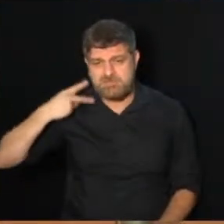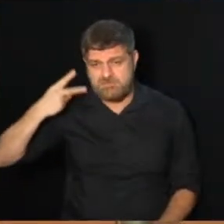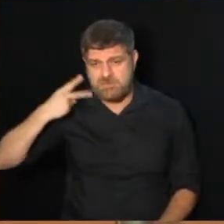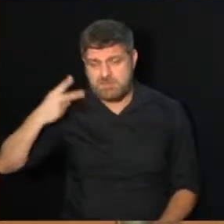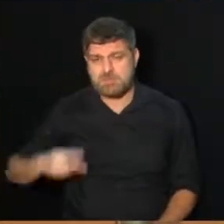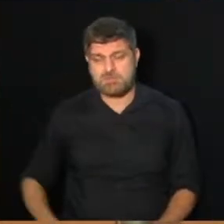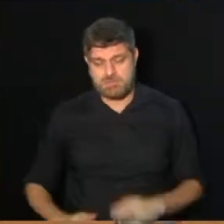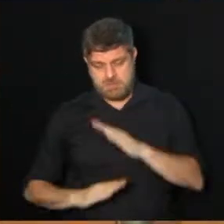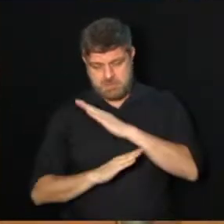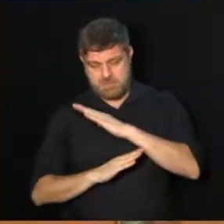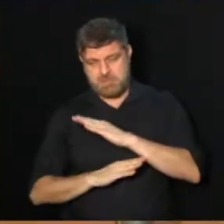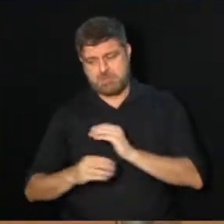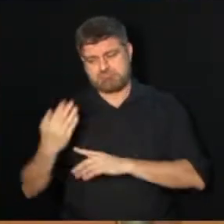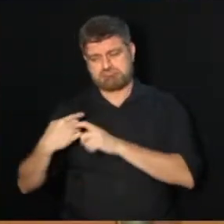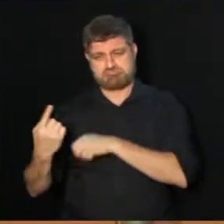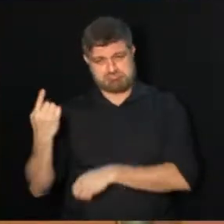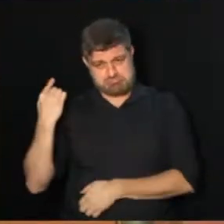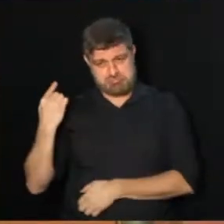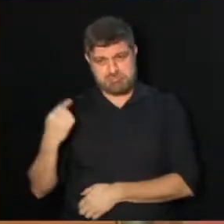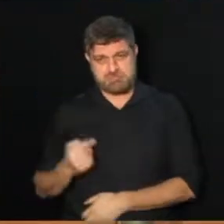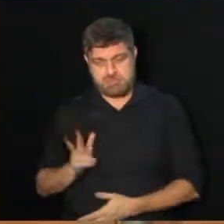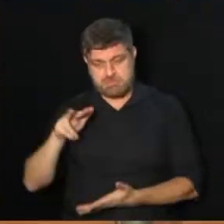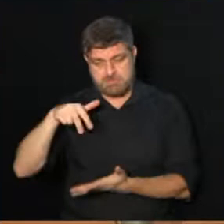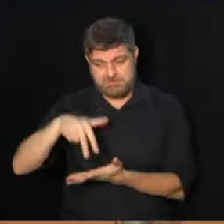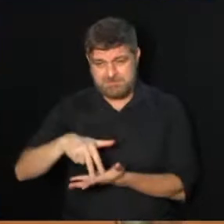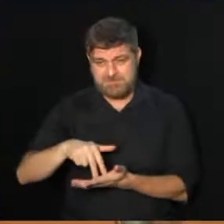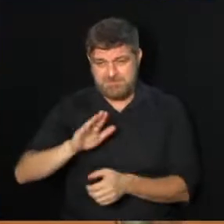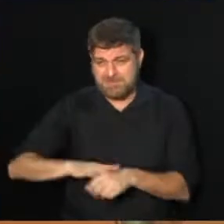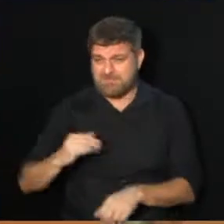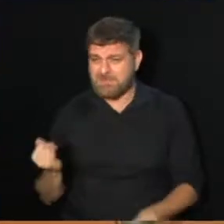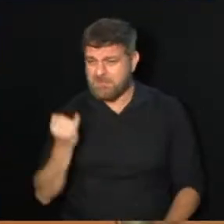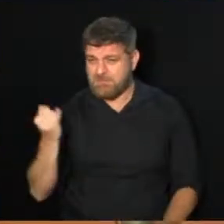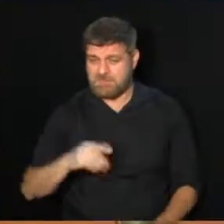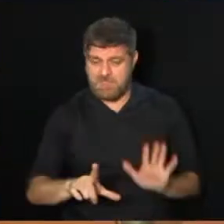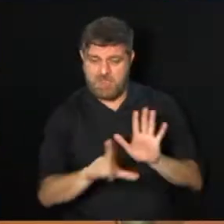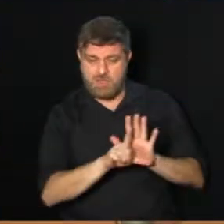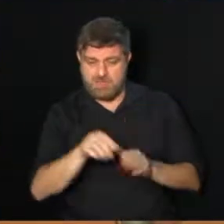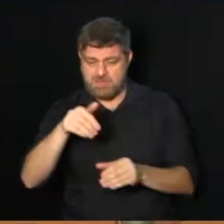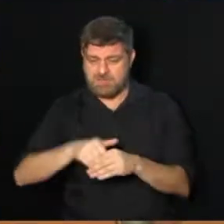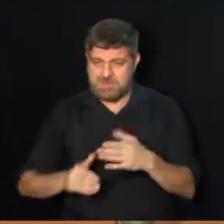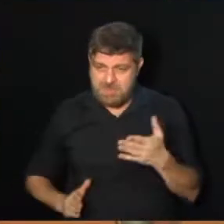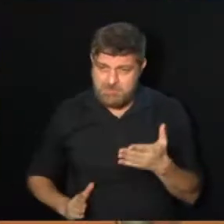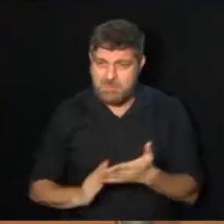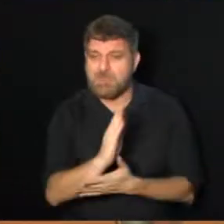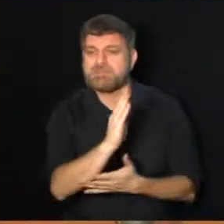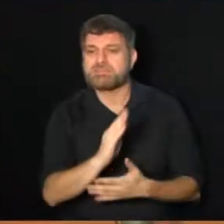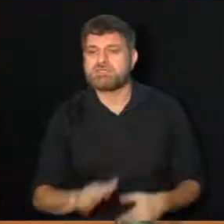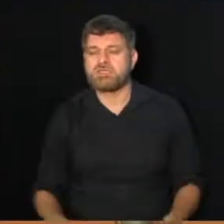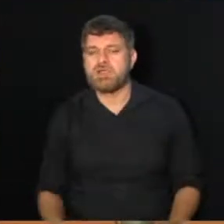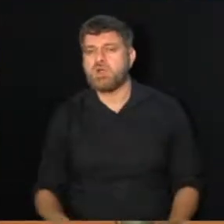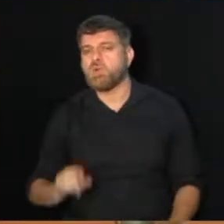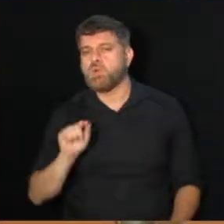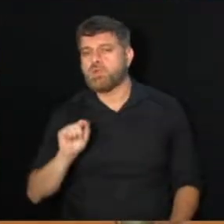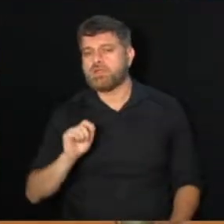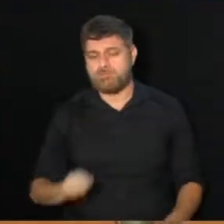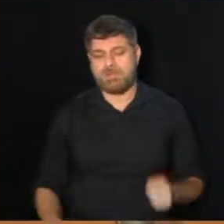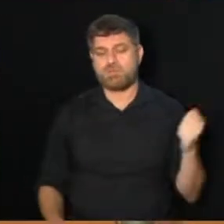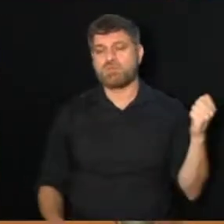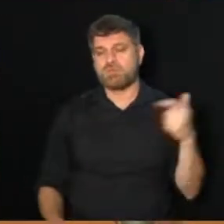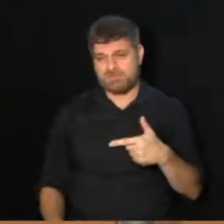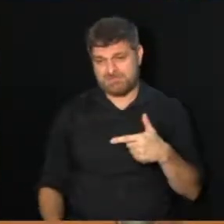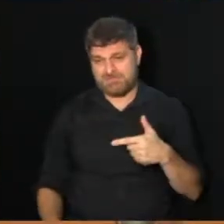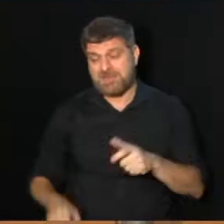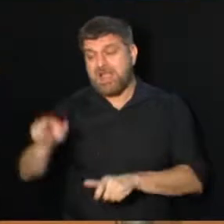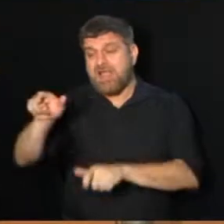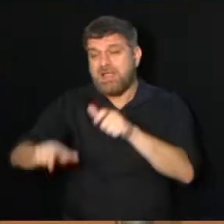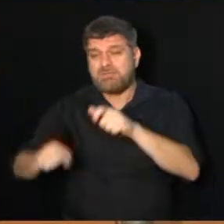que muito mais importante que uma lei aprovada é que as pessoas